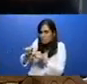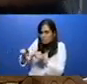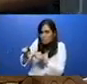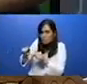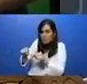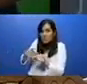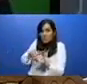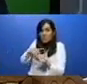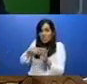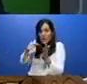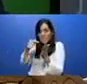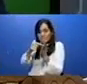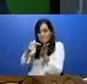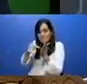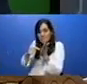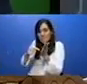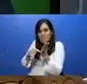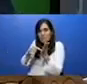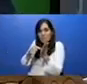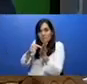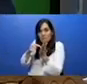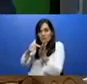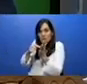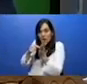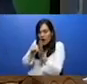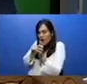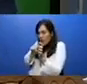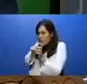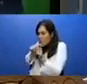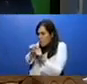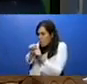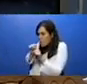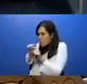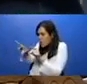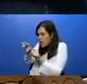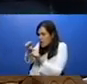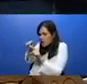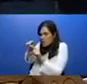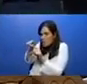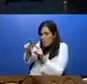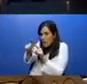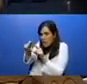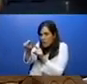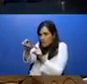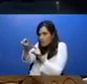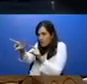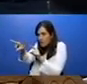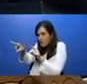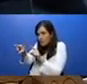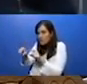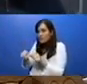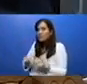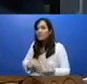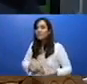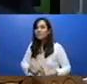cauda, olha, tinha espinhos pontiagudos, então ele usava essa cauda para se defender do predador, tá?